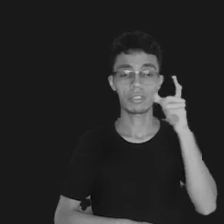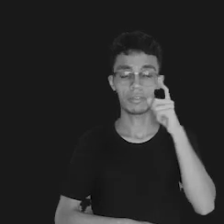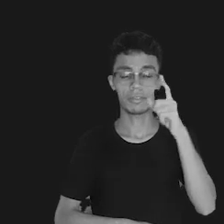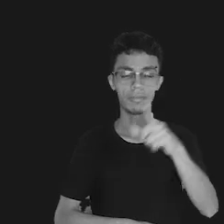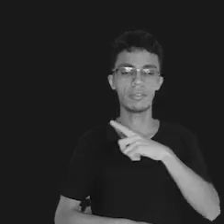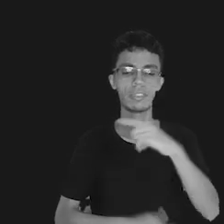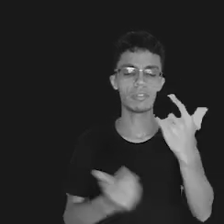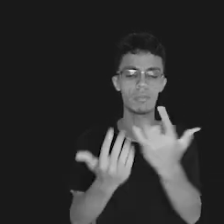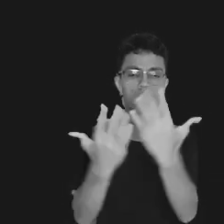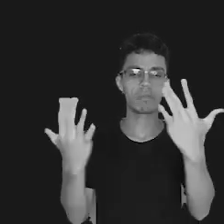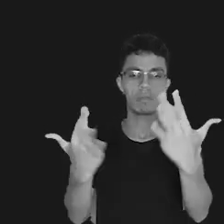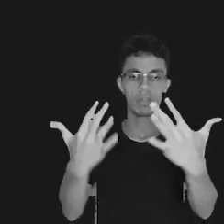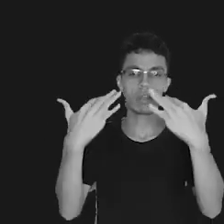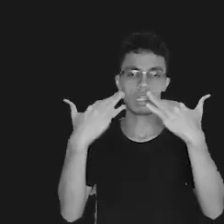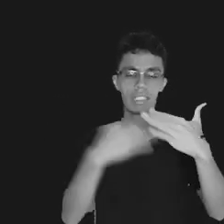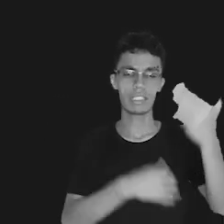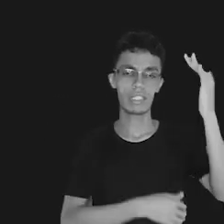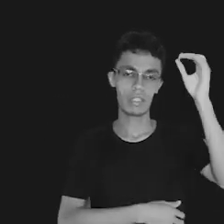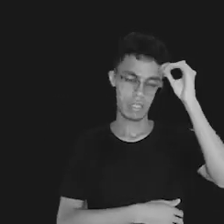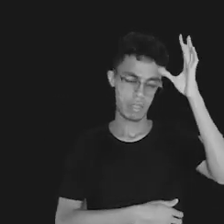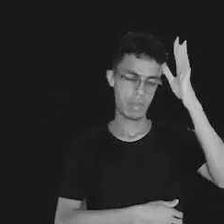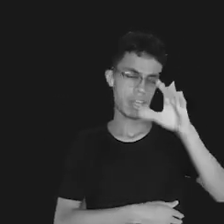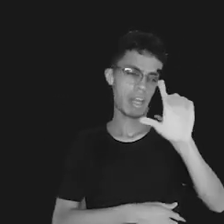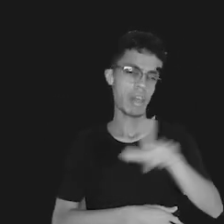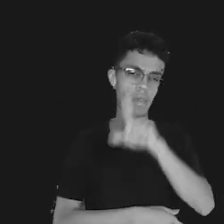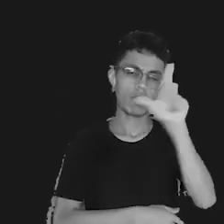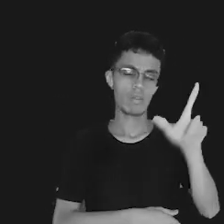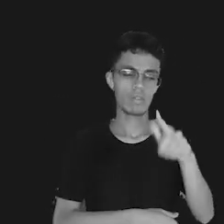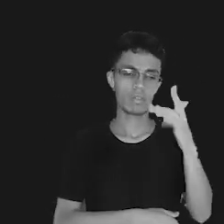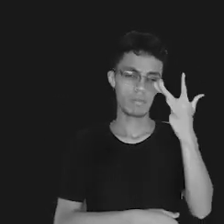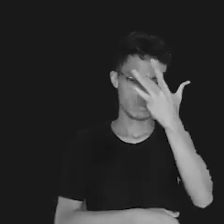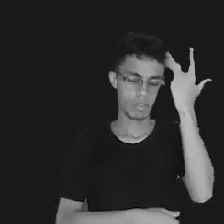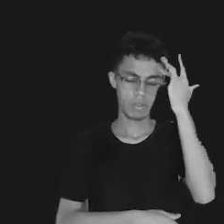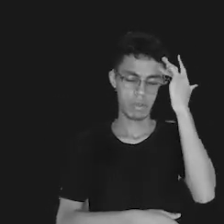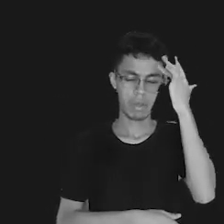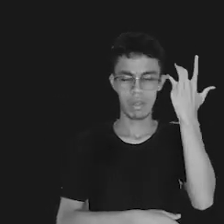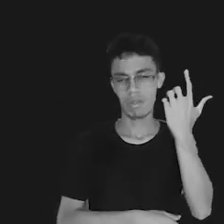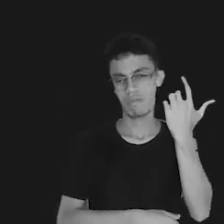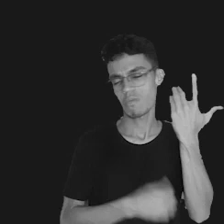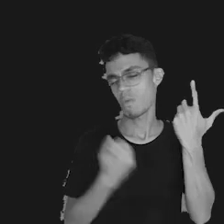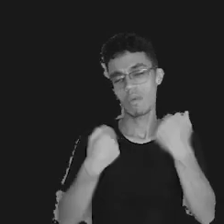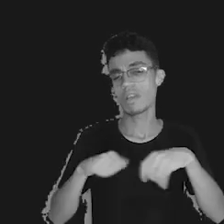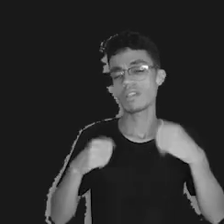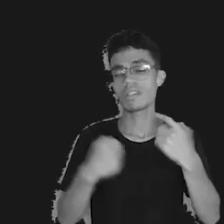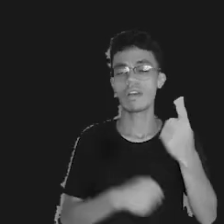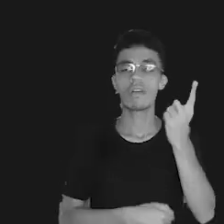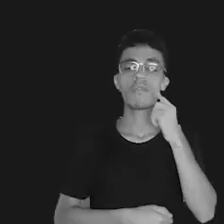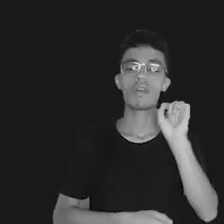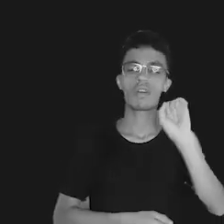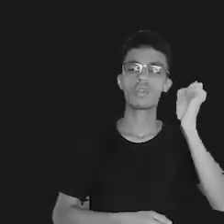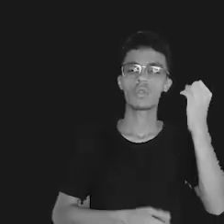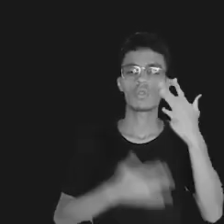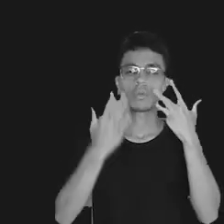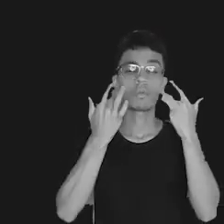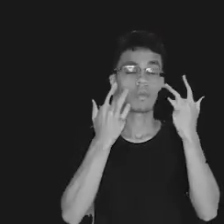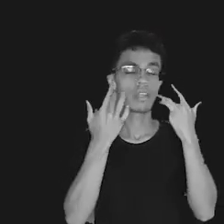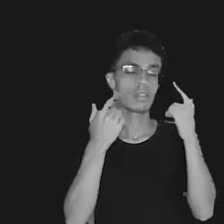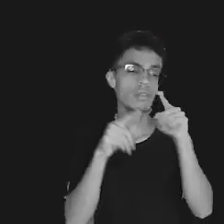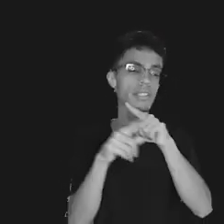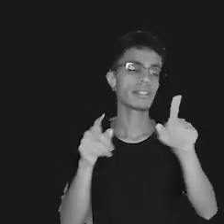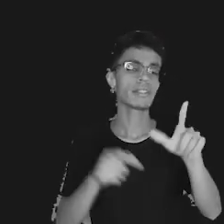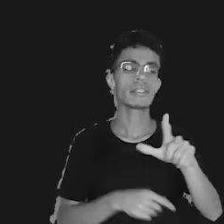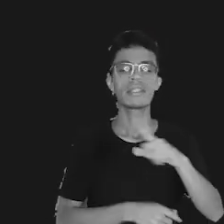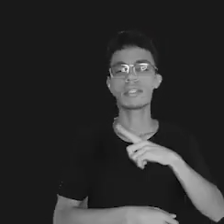como conhecer esse todo, né? Claro que as pessoas não precisam, de repente, assistir às 8, mas você tem uma oportunidade de fazer uma